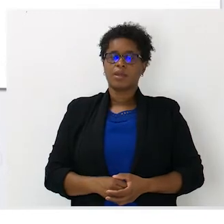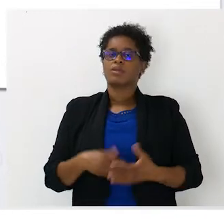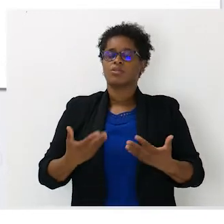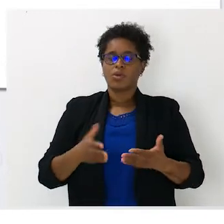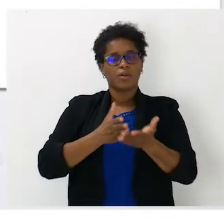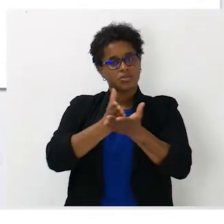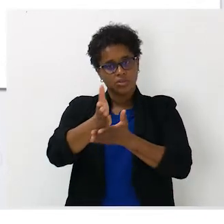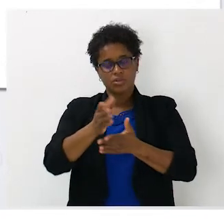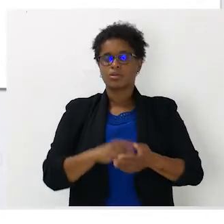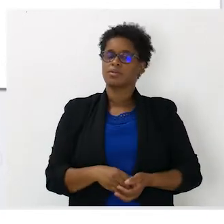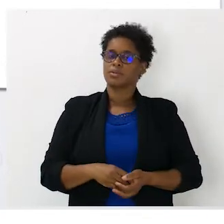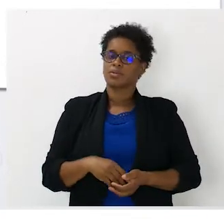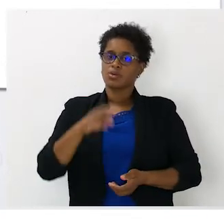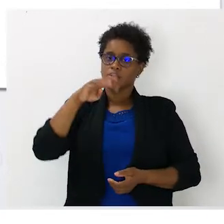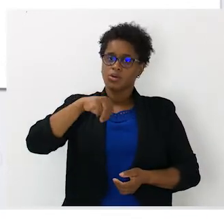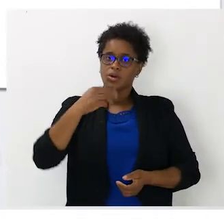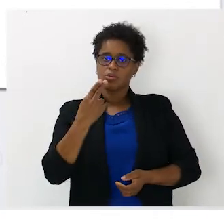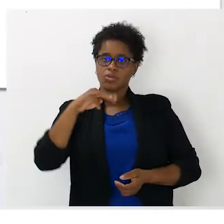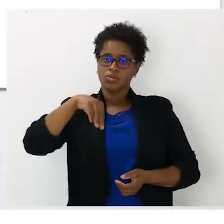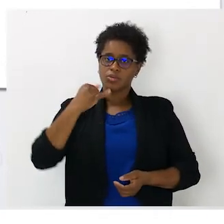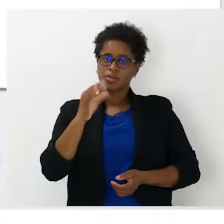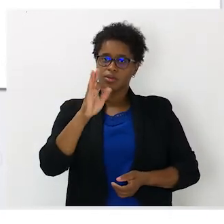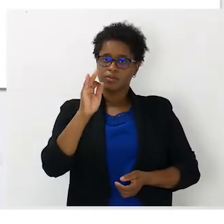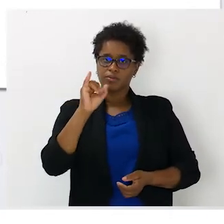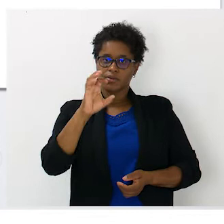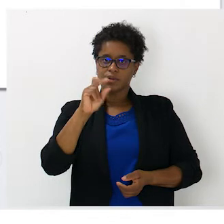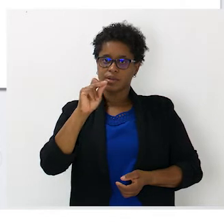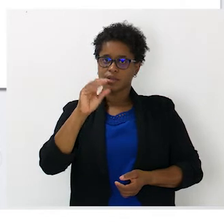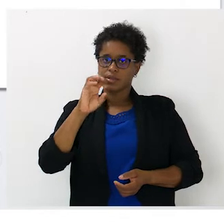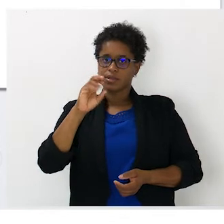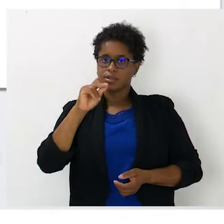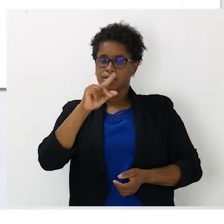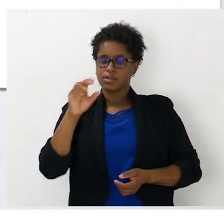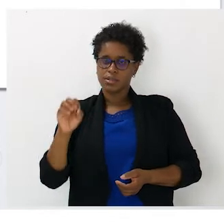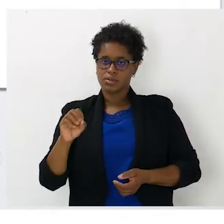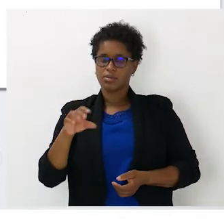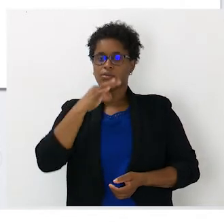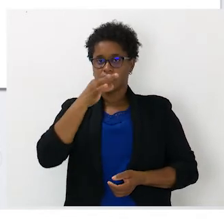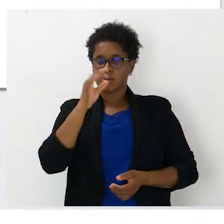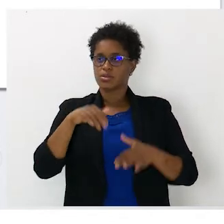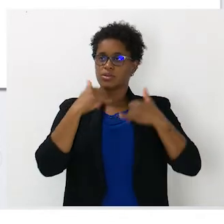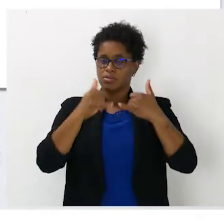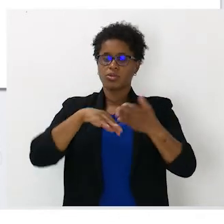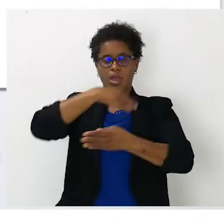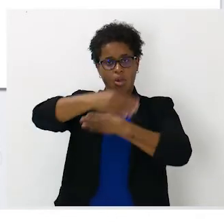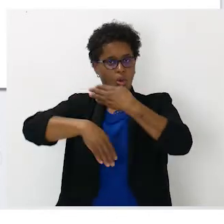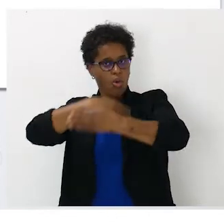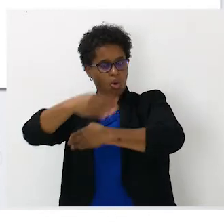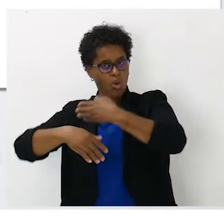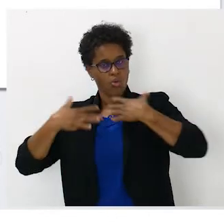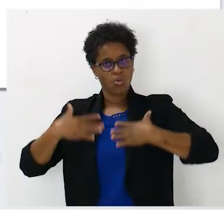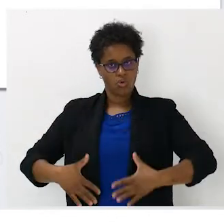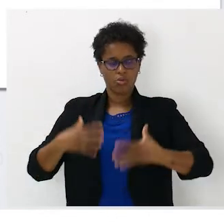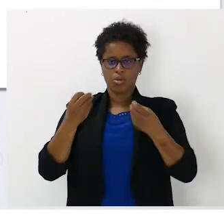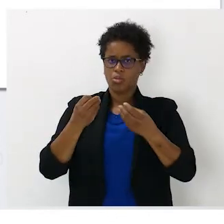Portanto, continuando ainda com a mumificação, destacamos, depois enrolam o corpo em muitos